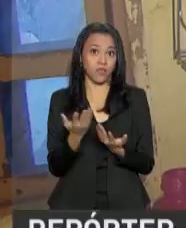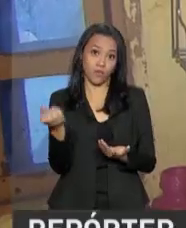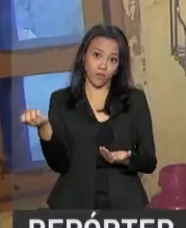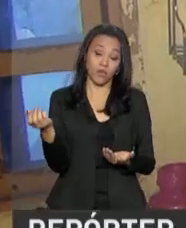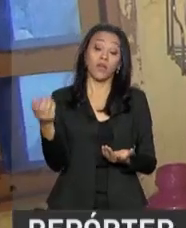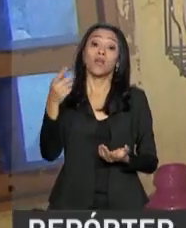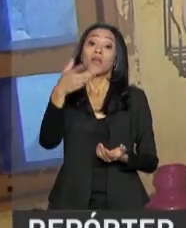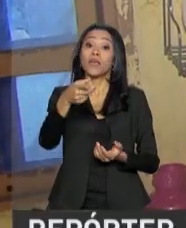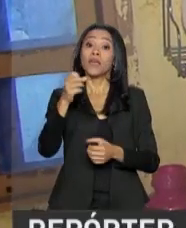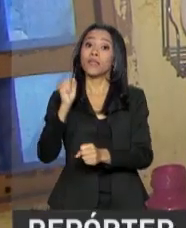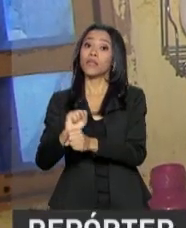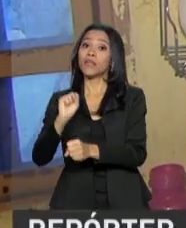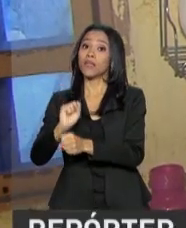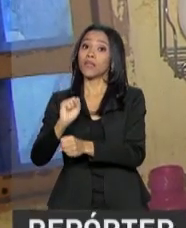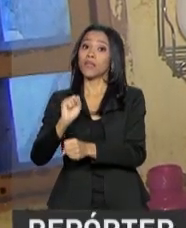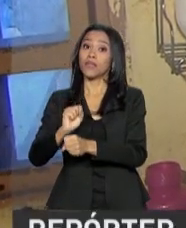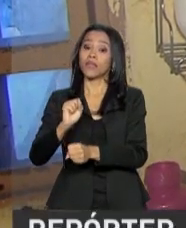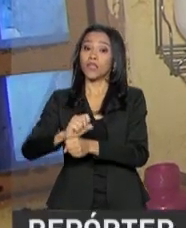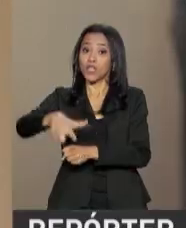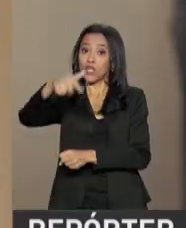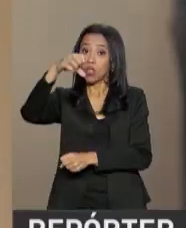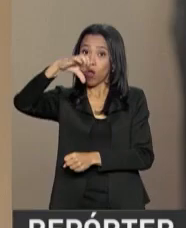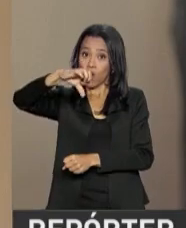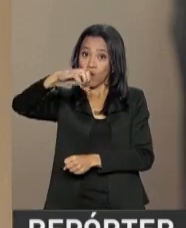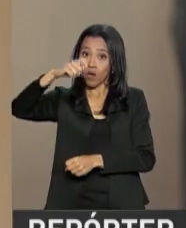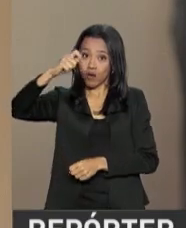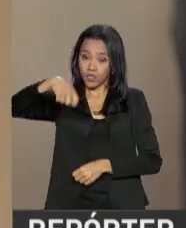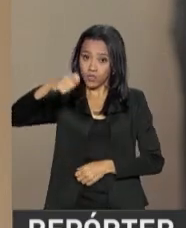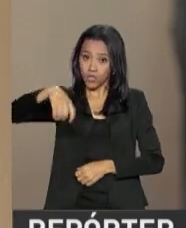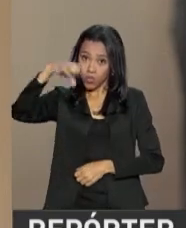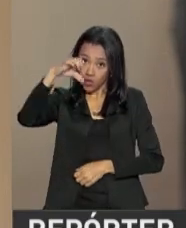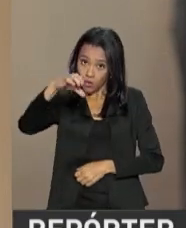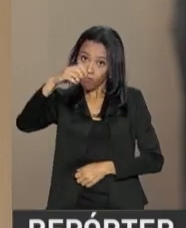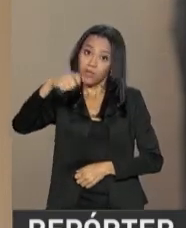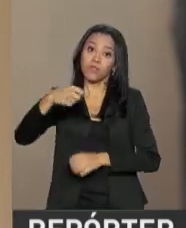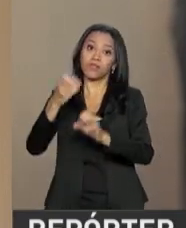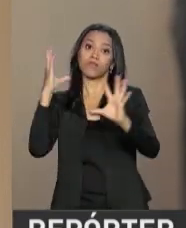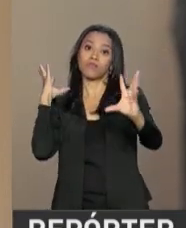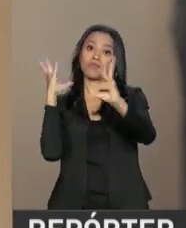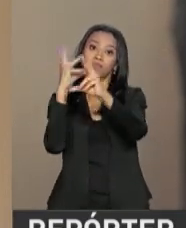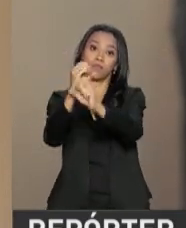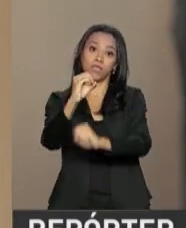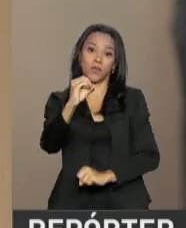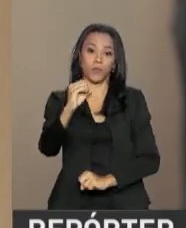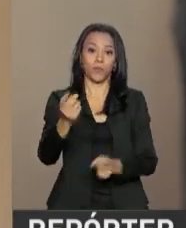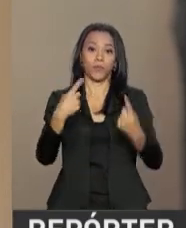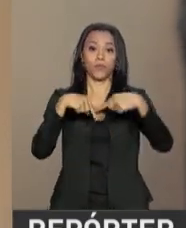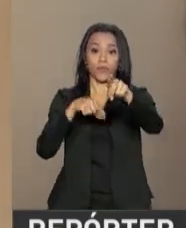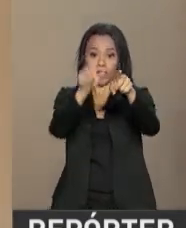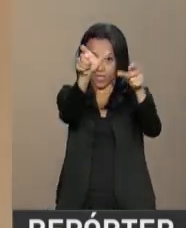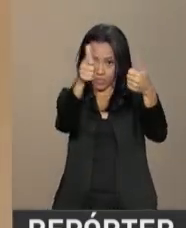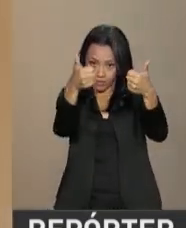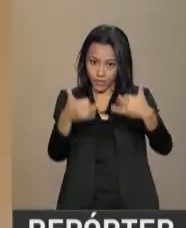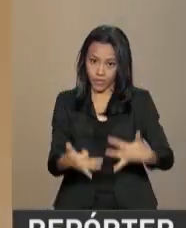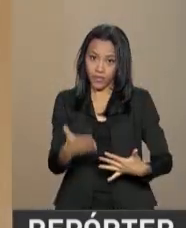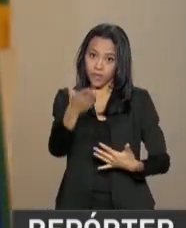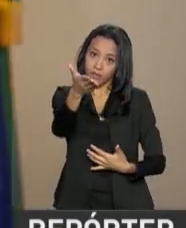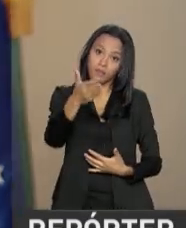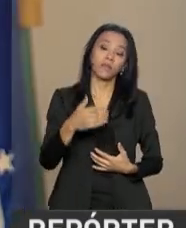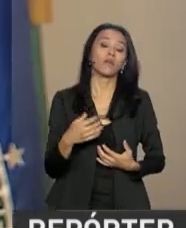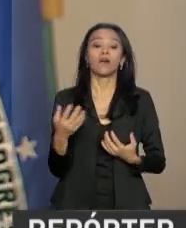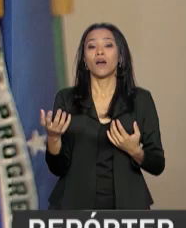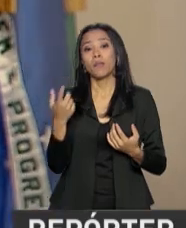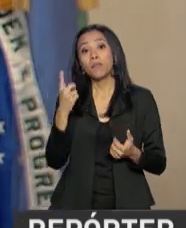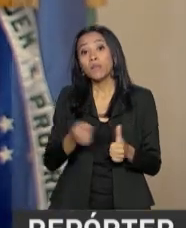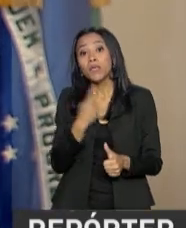completou nove meses gerada a principal medida foi a focalização do programa bolsa família através da verificação